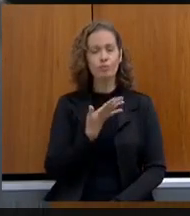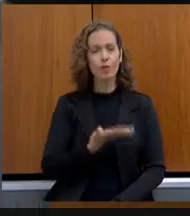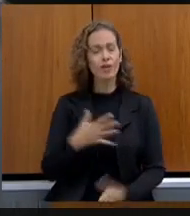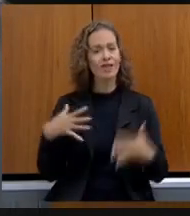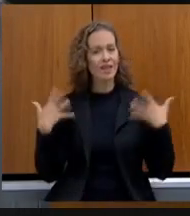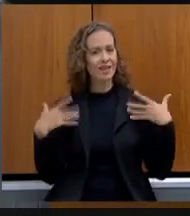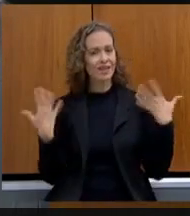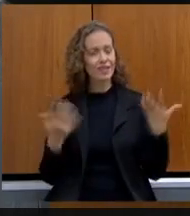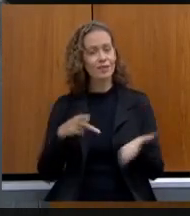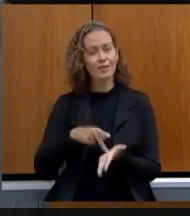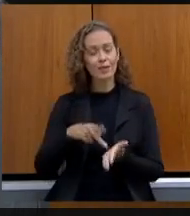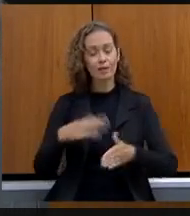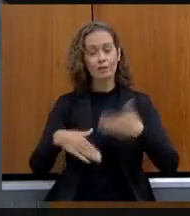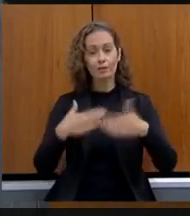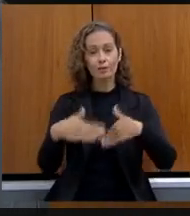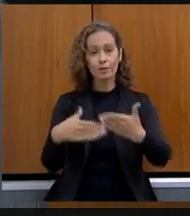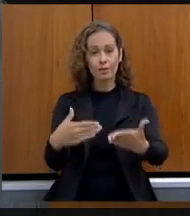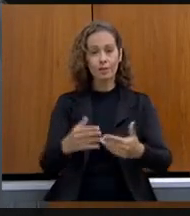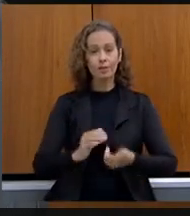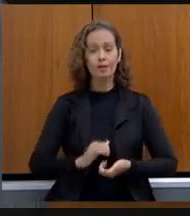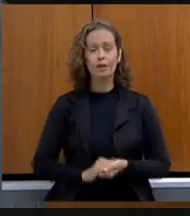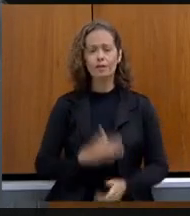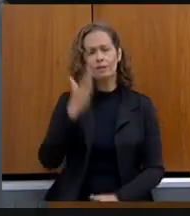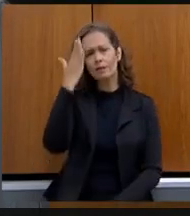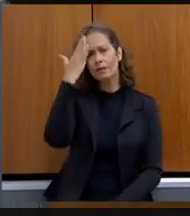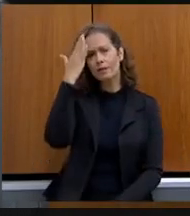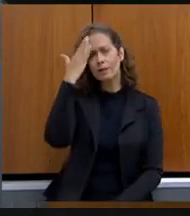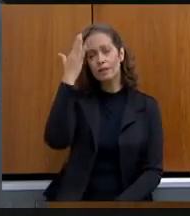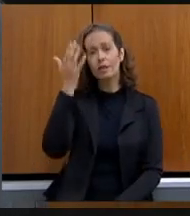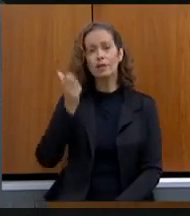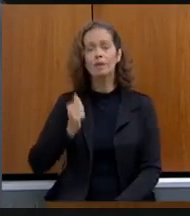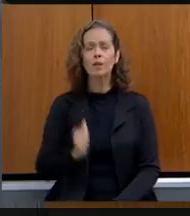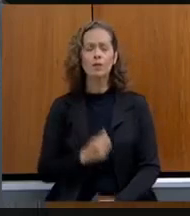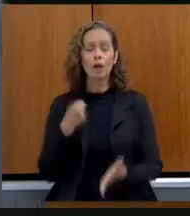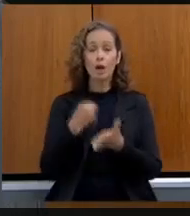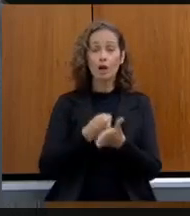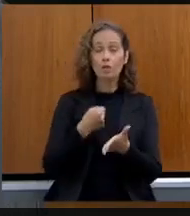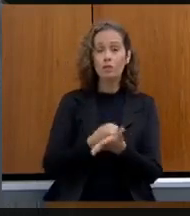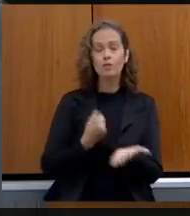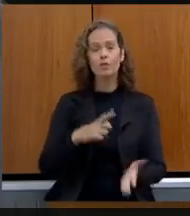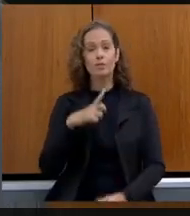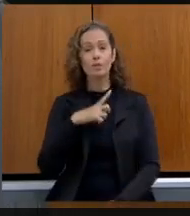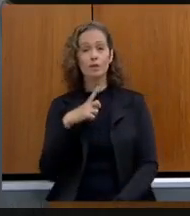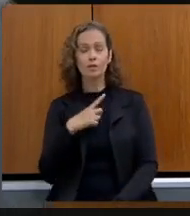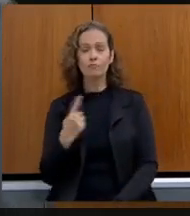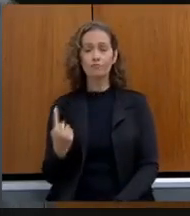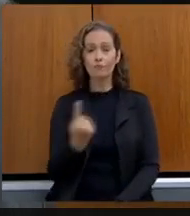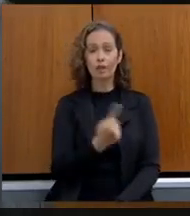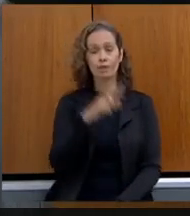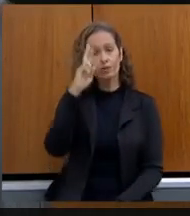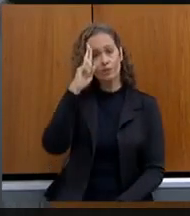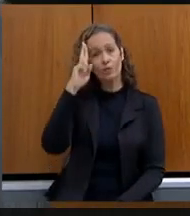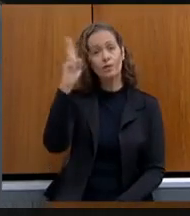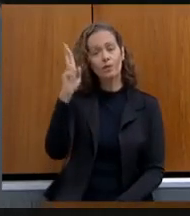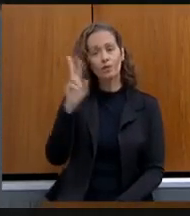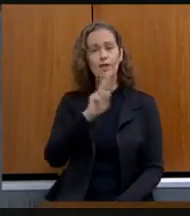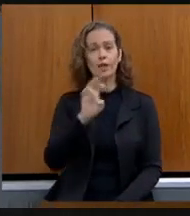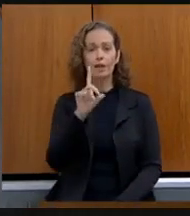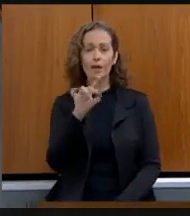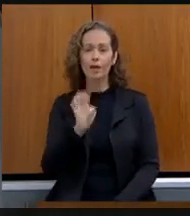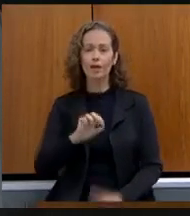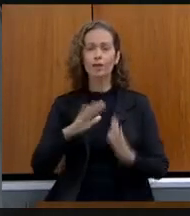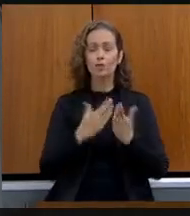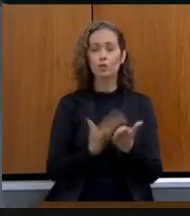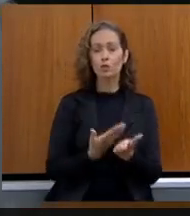alegria realmente desse processo é e sabemos da luta que tem um para cada um dos diretores da nossa rede